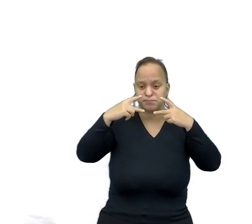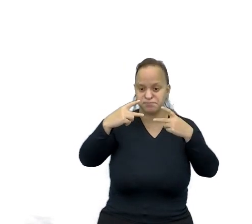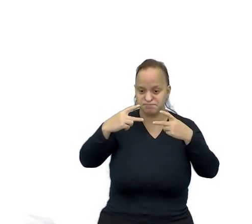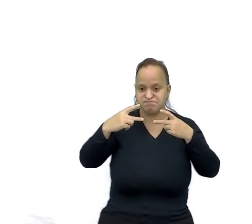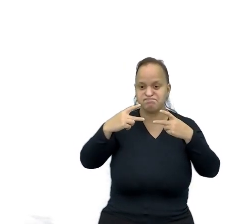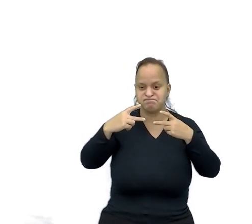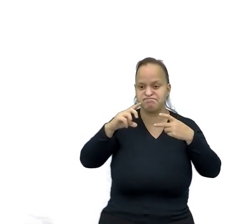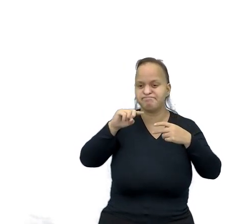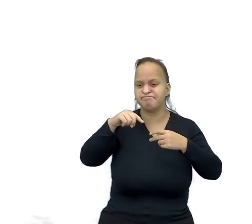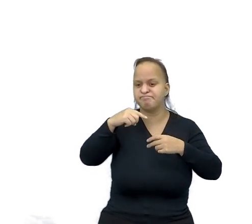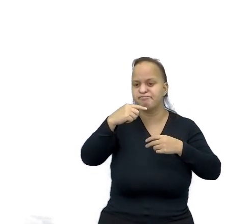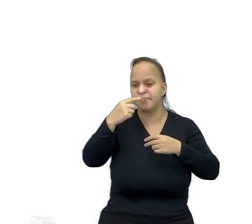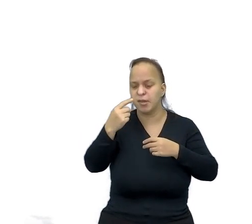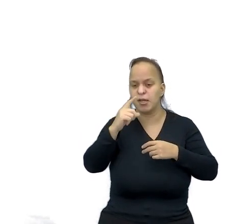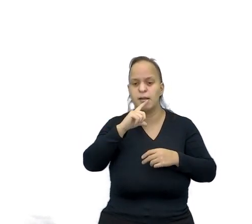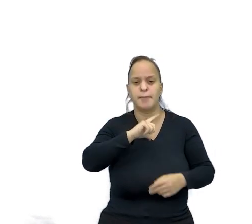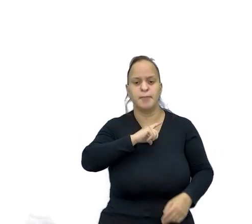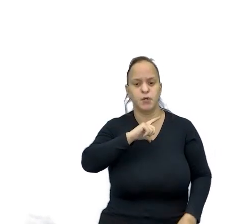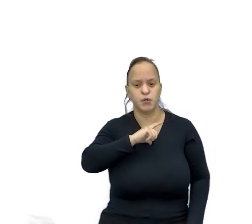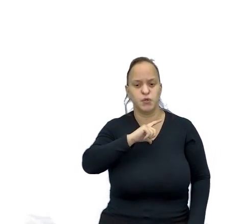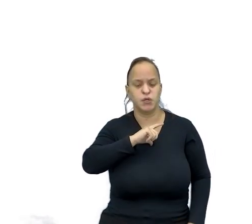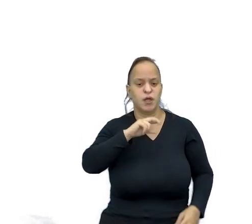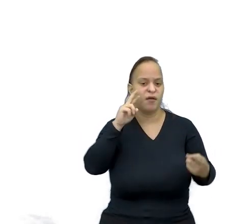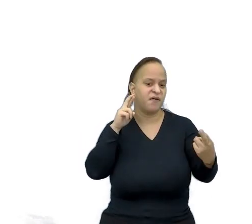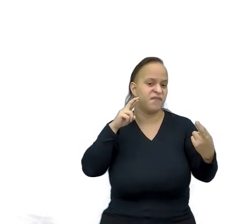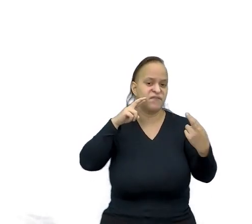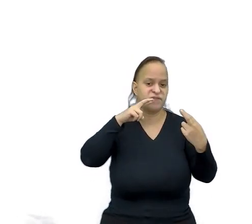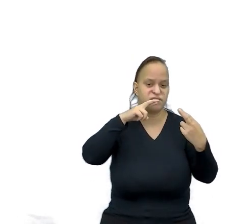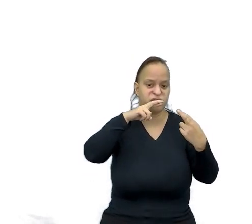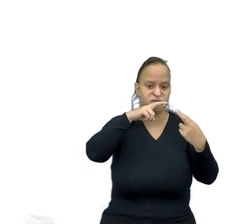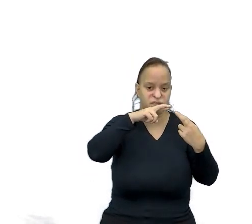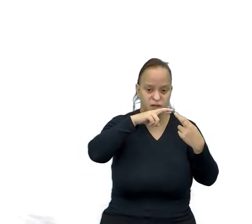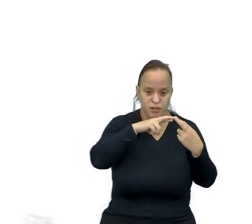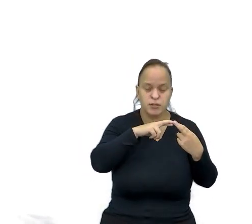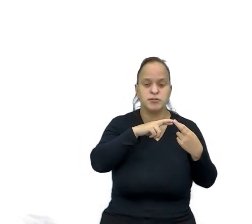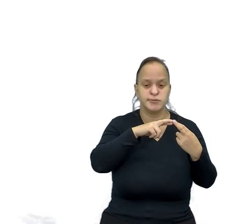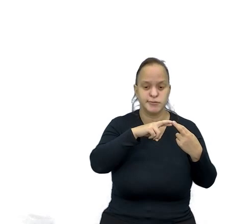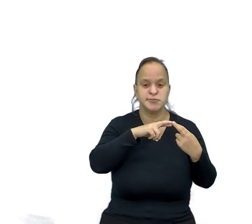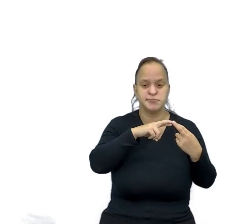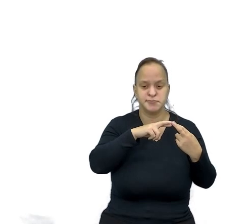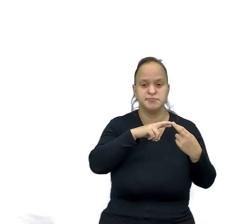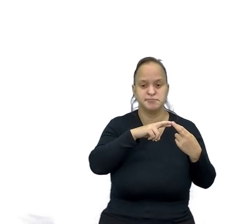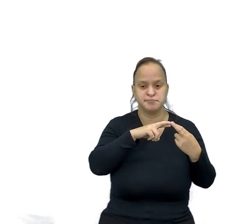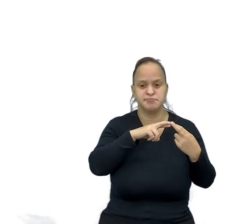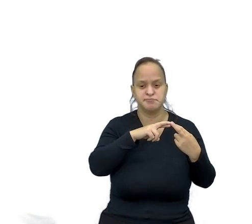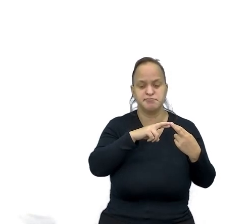Em seguida, vocês têm aqui as referências bibliográficas. Passa